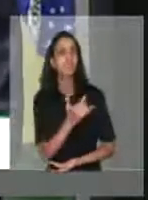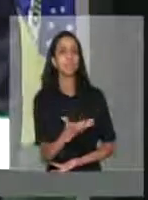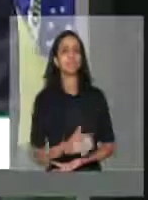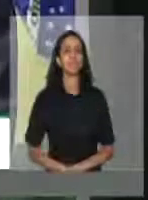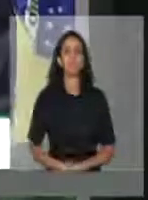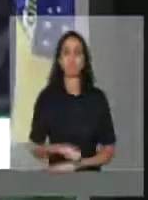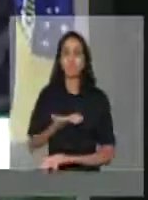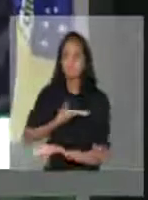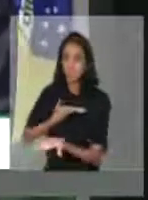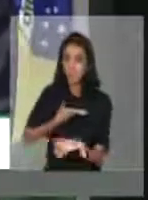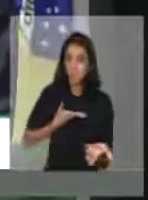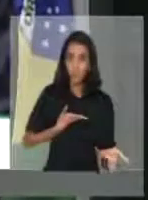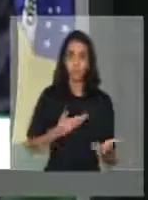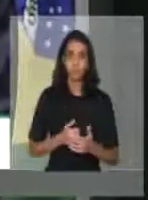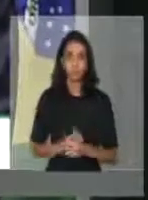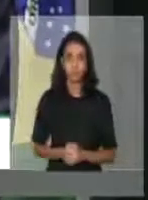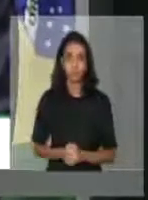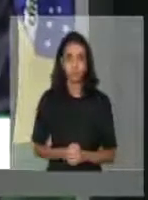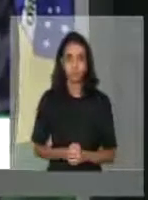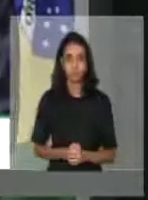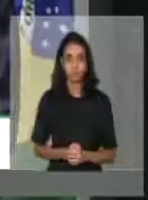meus caros amigos,